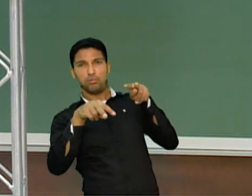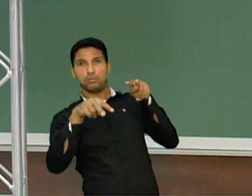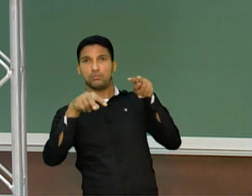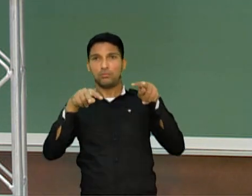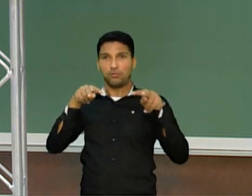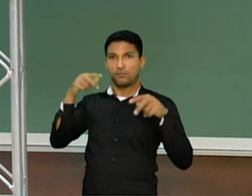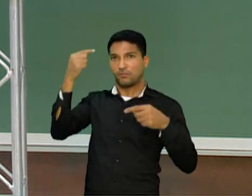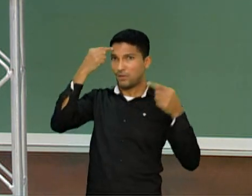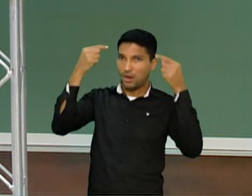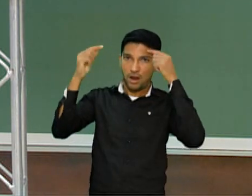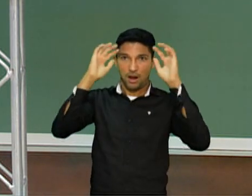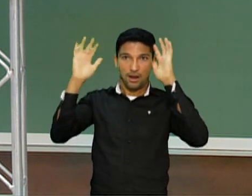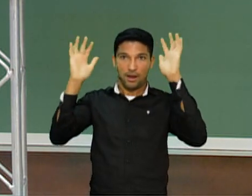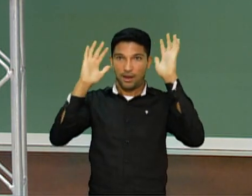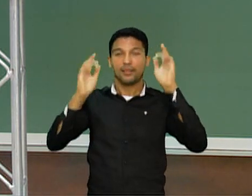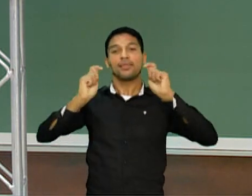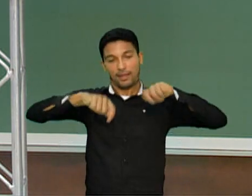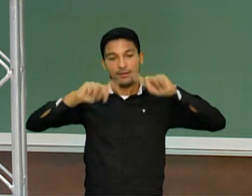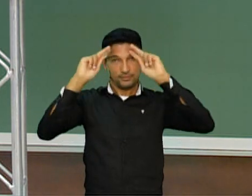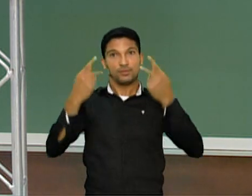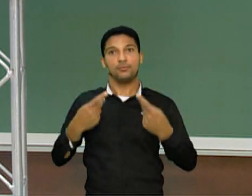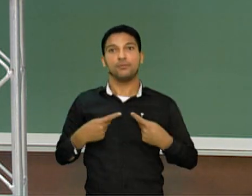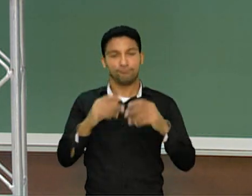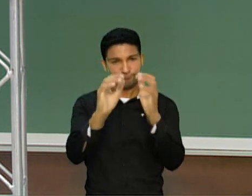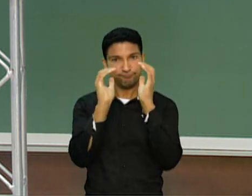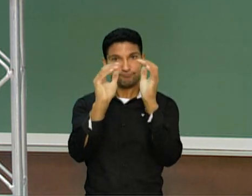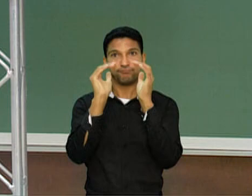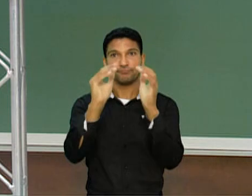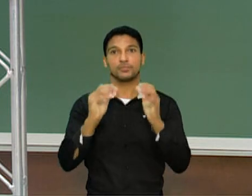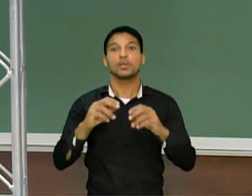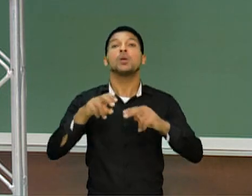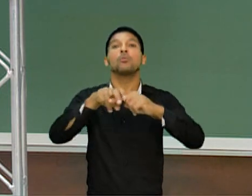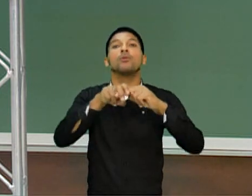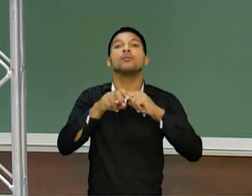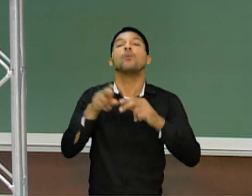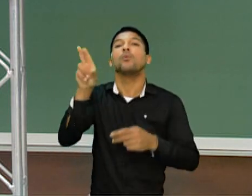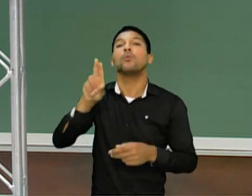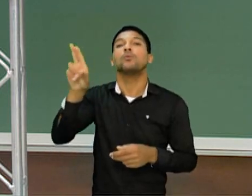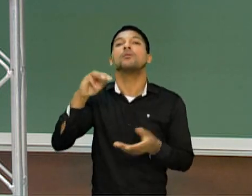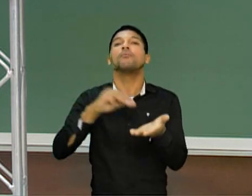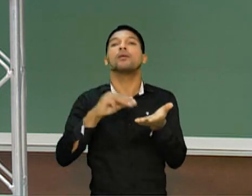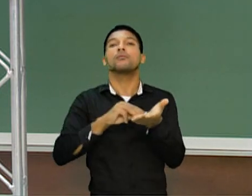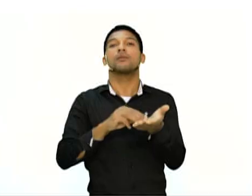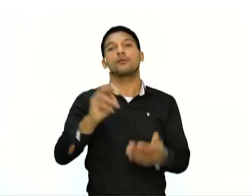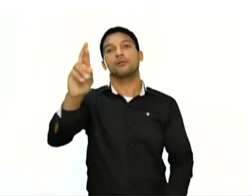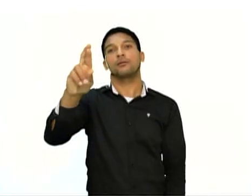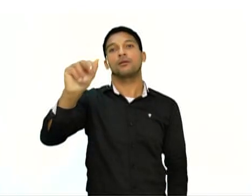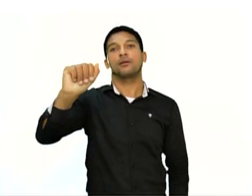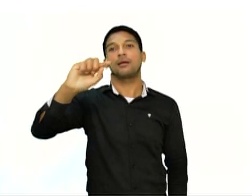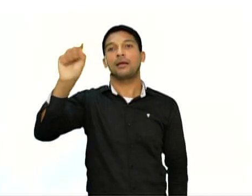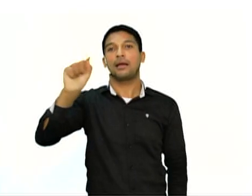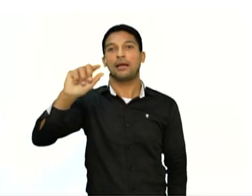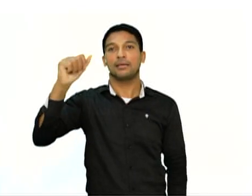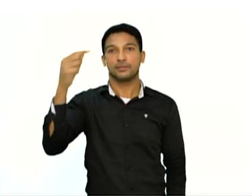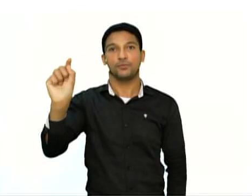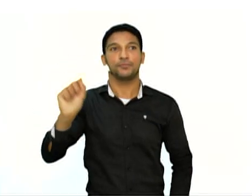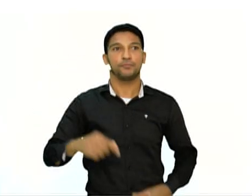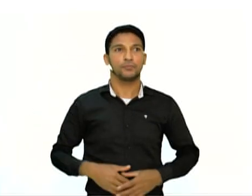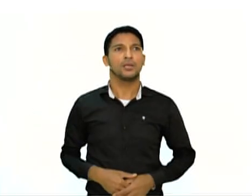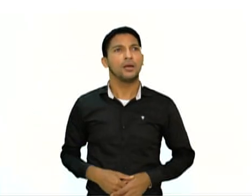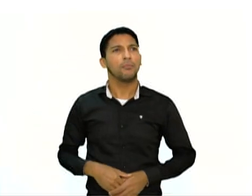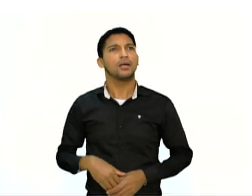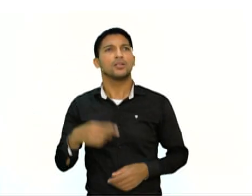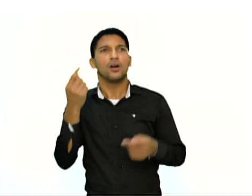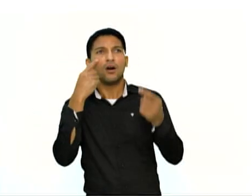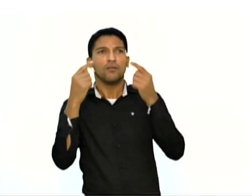razão. Vamos parar um pouquinho? Vamos olhar para essa pergunta aqui? Cogito ergo sum. O